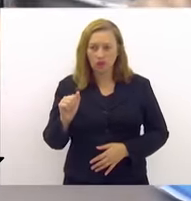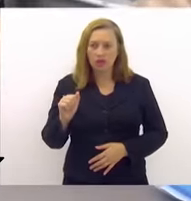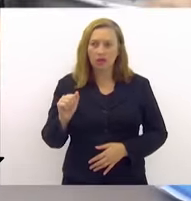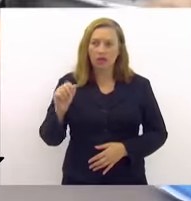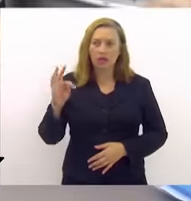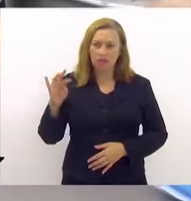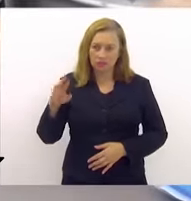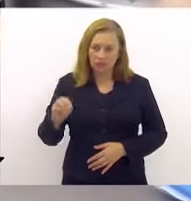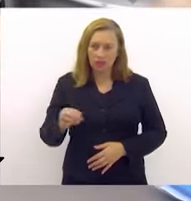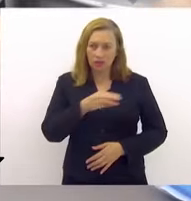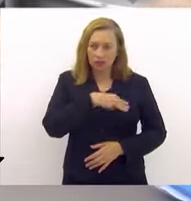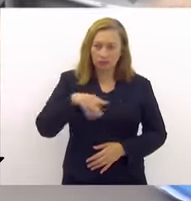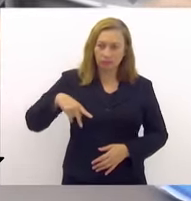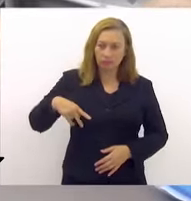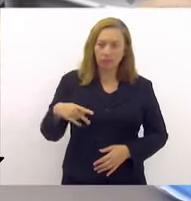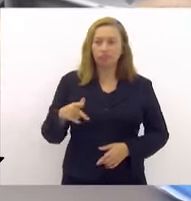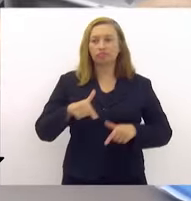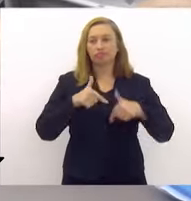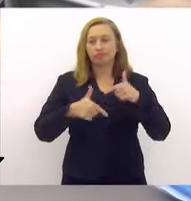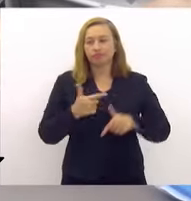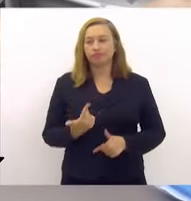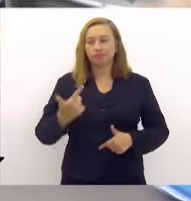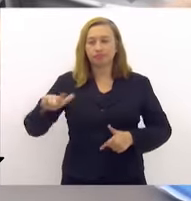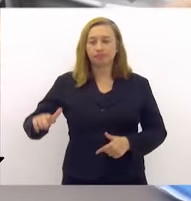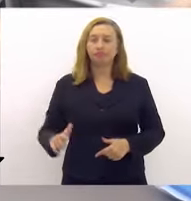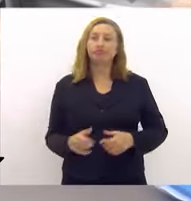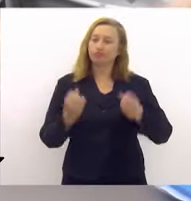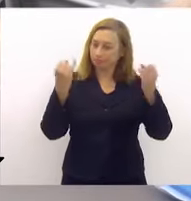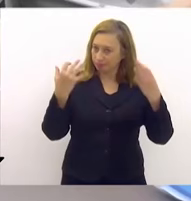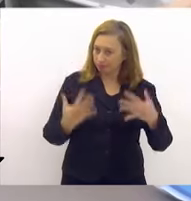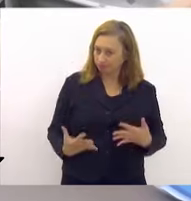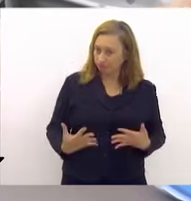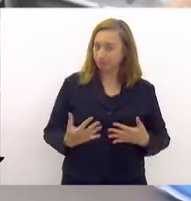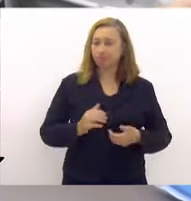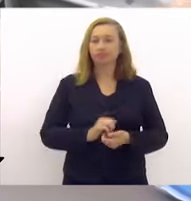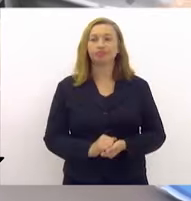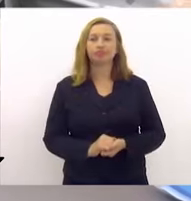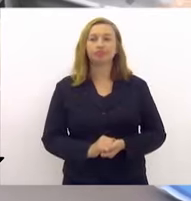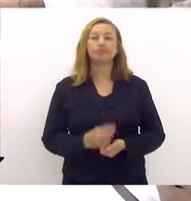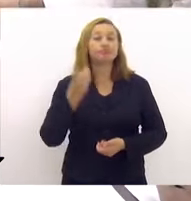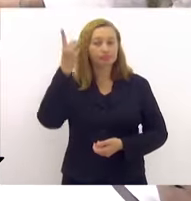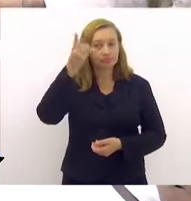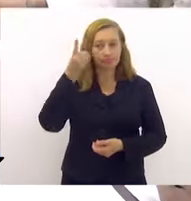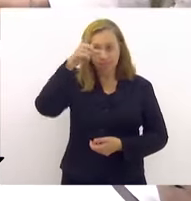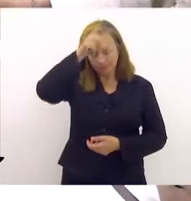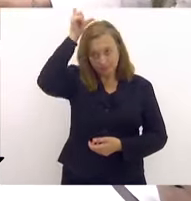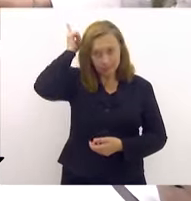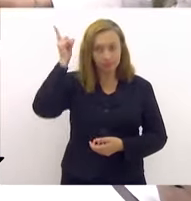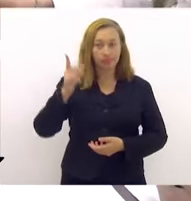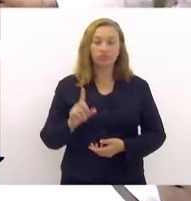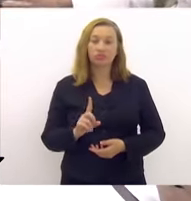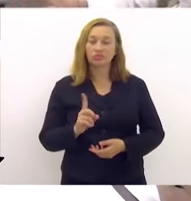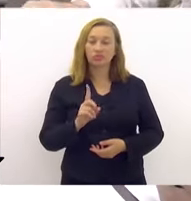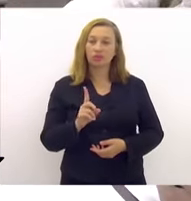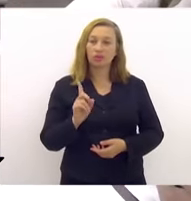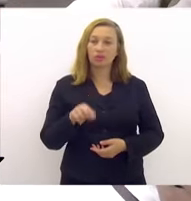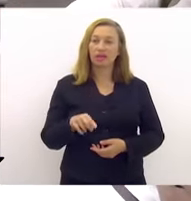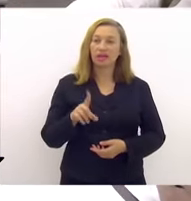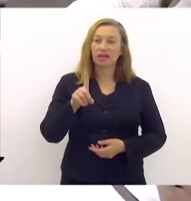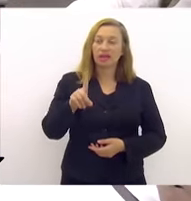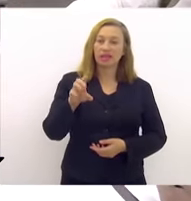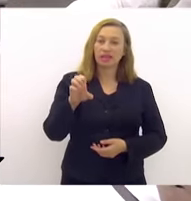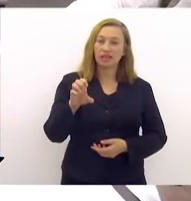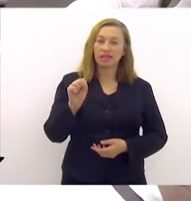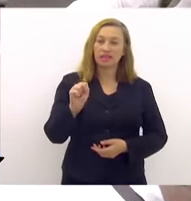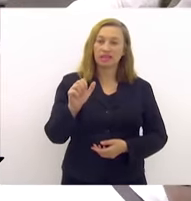do Trabalho, etc. Era esse o esclarecimento adicional. Deputado Luiz Paulo, como Vossa Excelência não é um